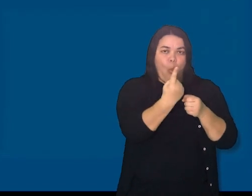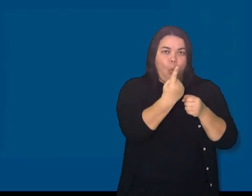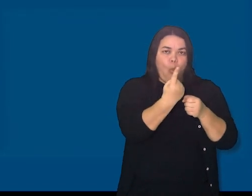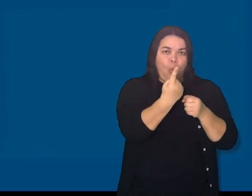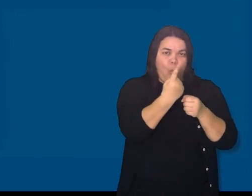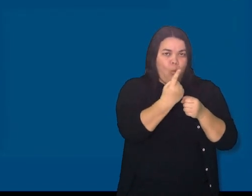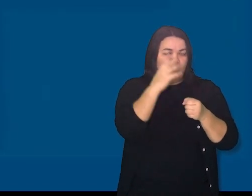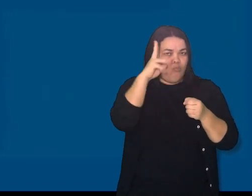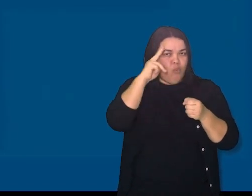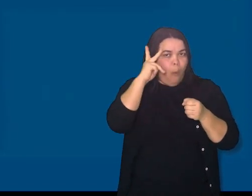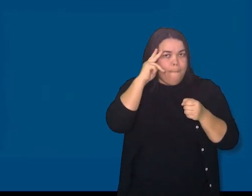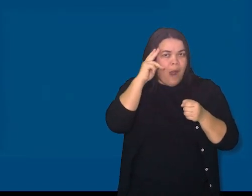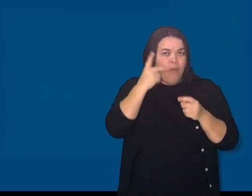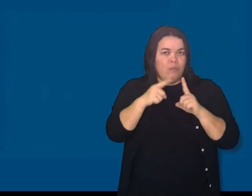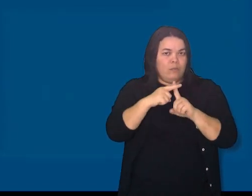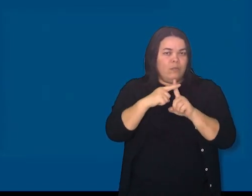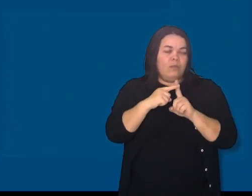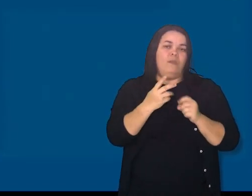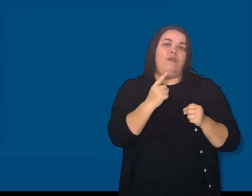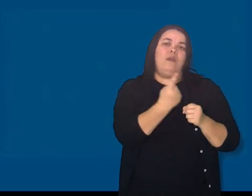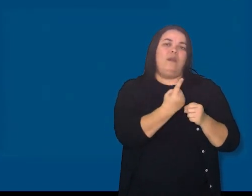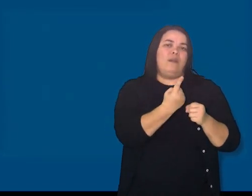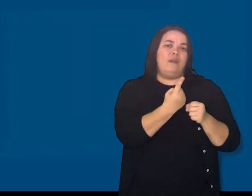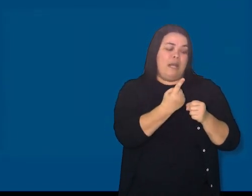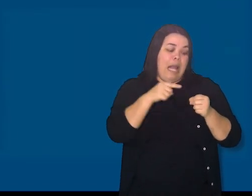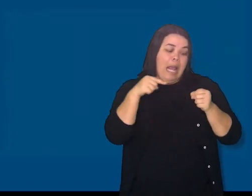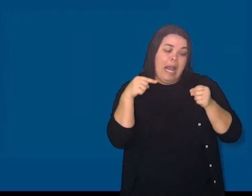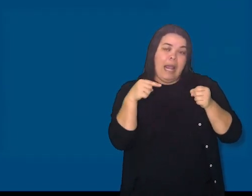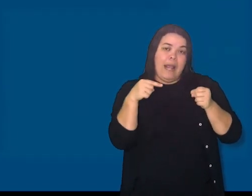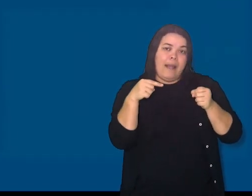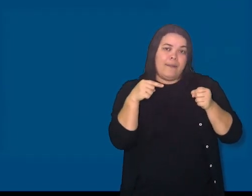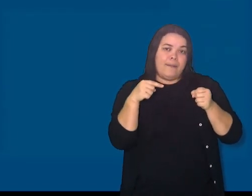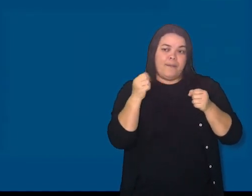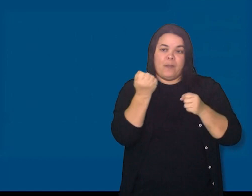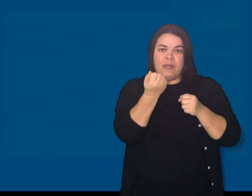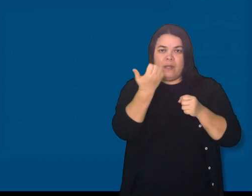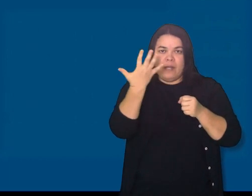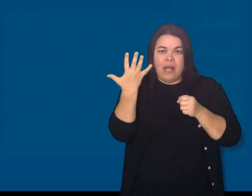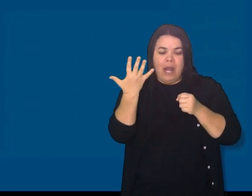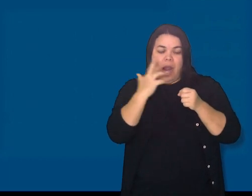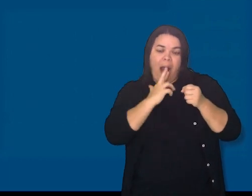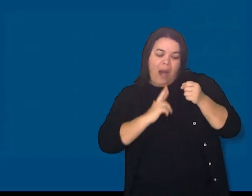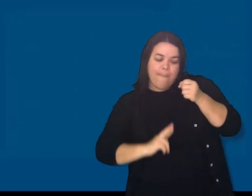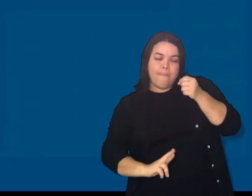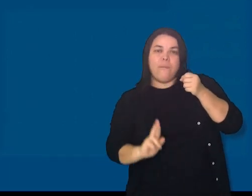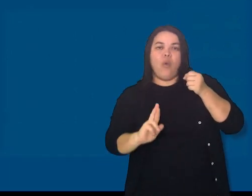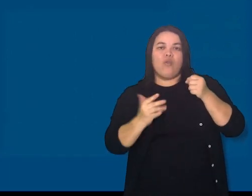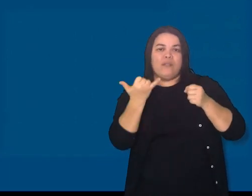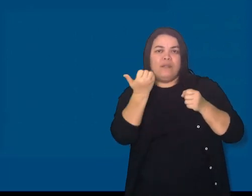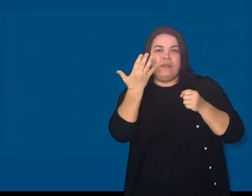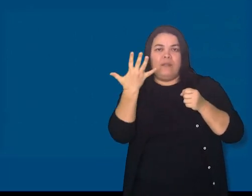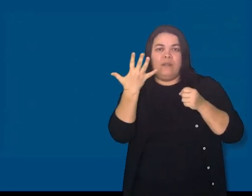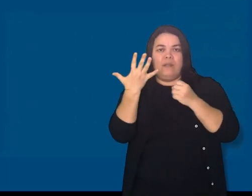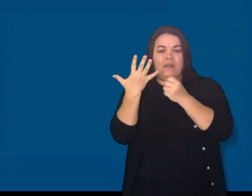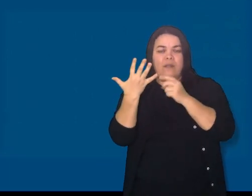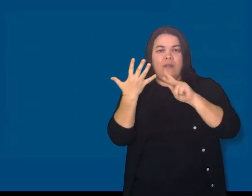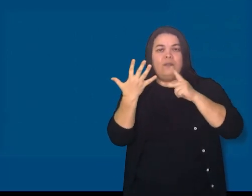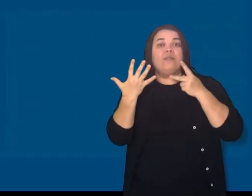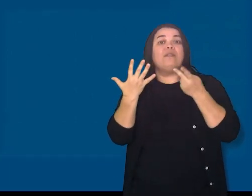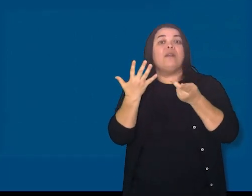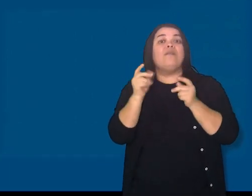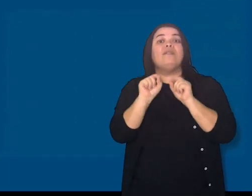1, positivo, 1, positivo, a potência, ou seja, o